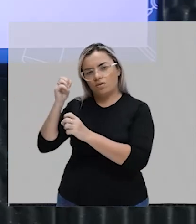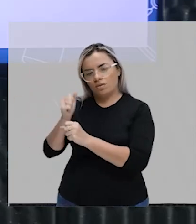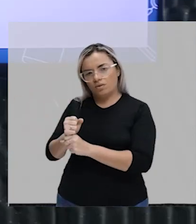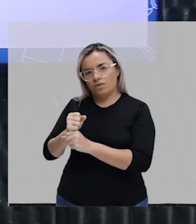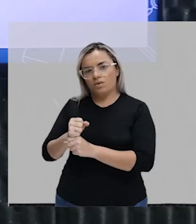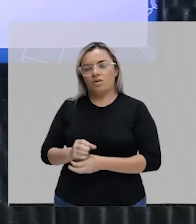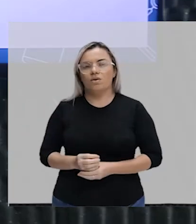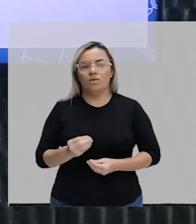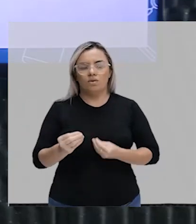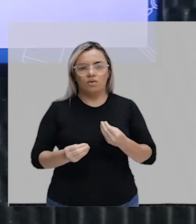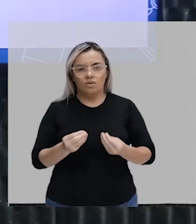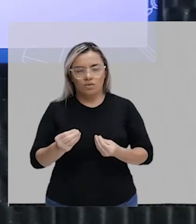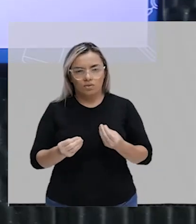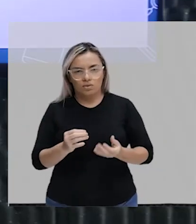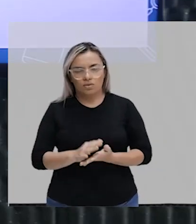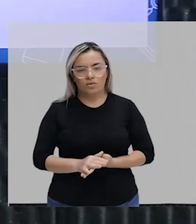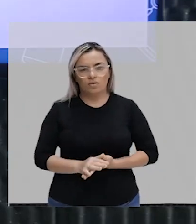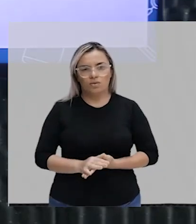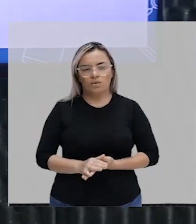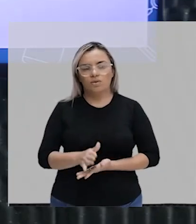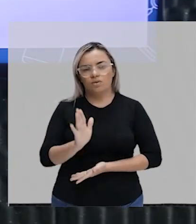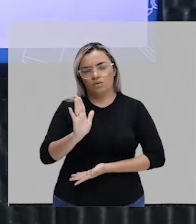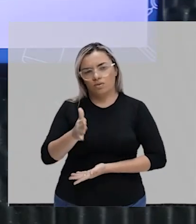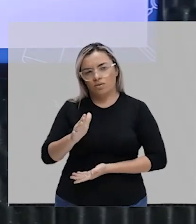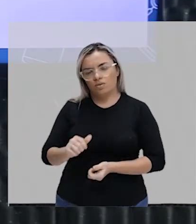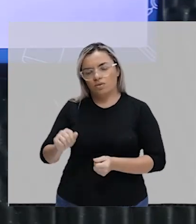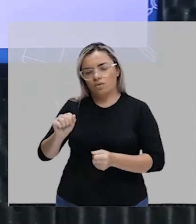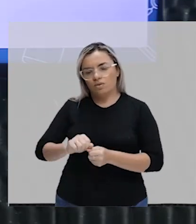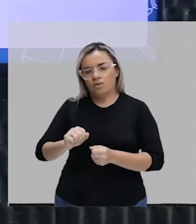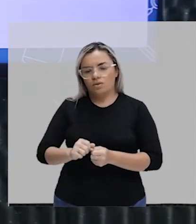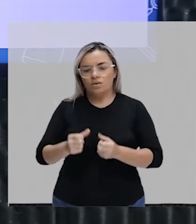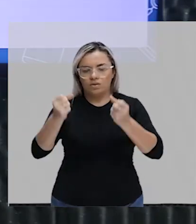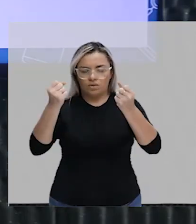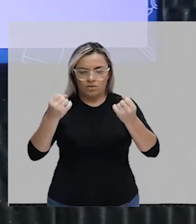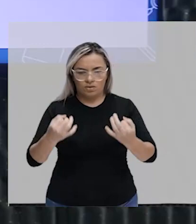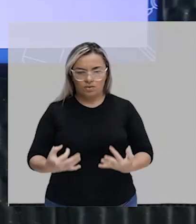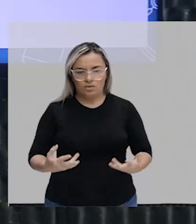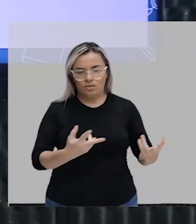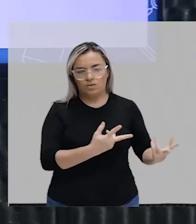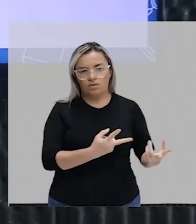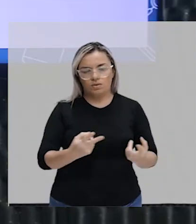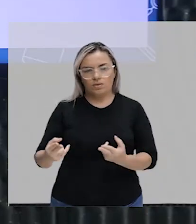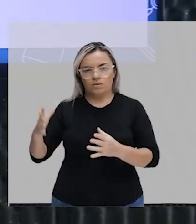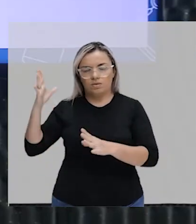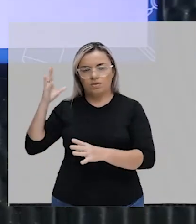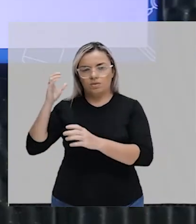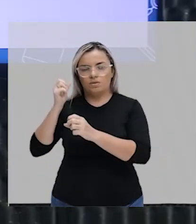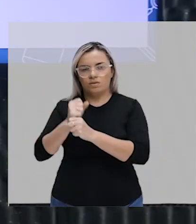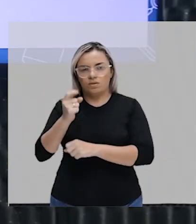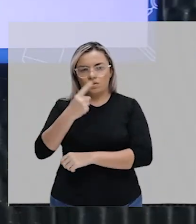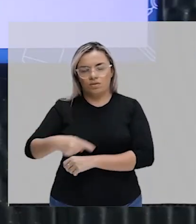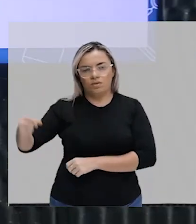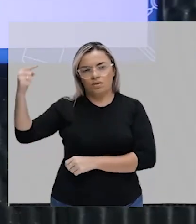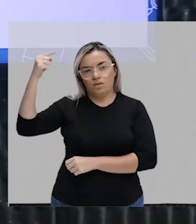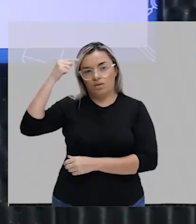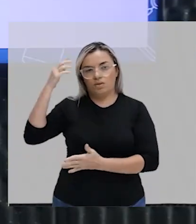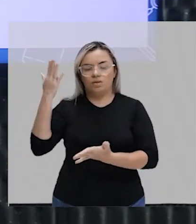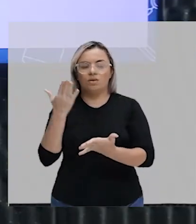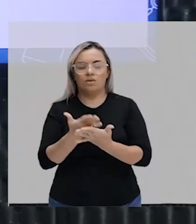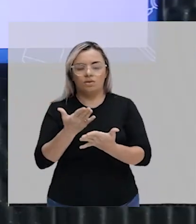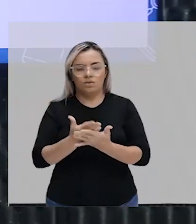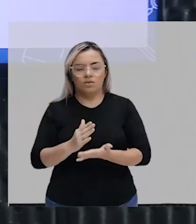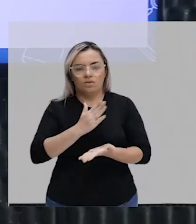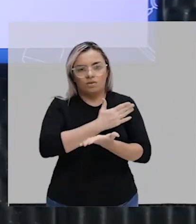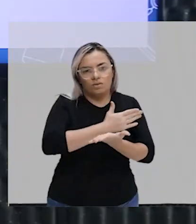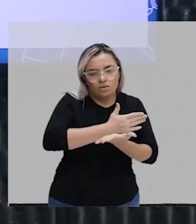como foi feito, né, lá no primeiro momento que nós falamos de igualdade, nós iremos resgatar essa ideia, até porque já foi uma ideia trabalhada, e